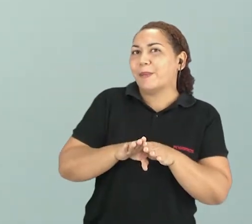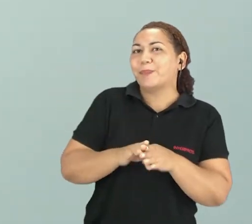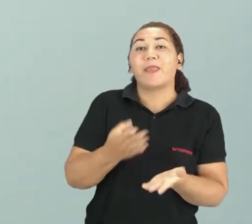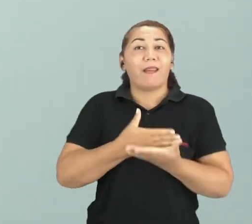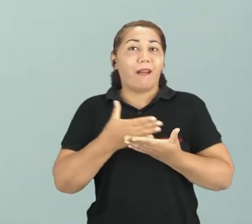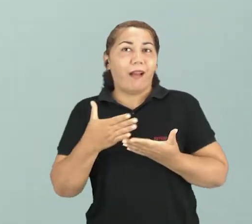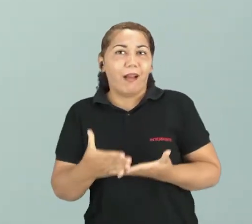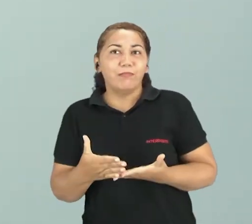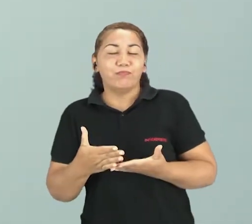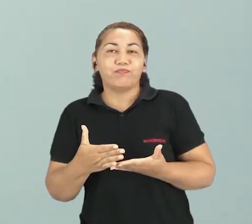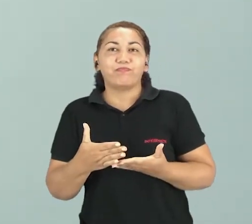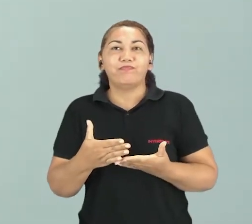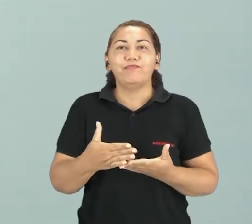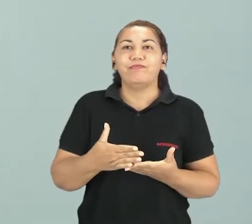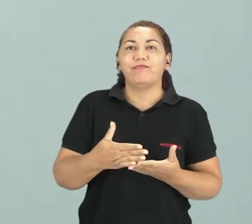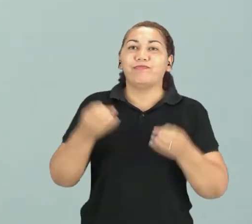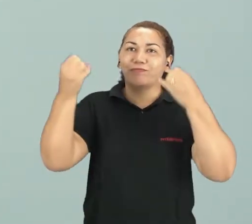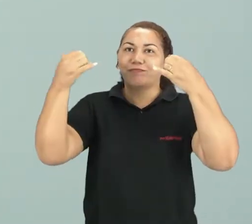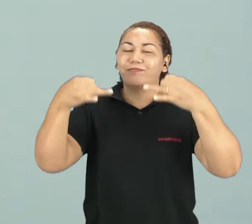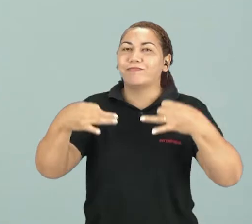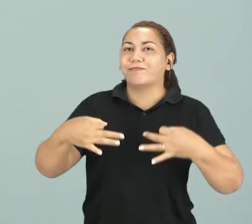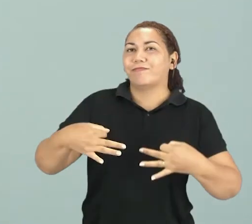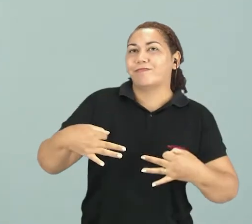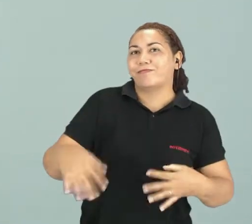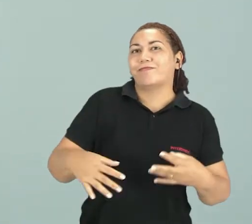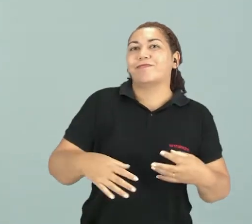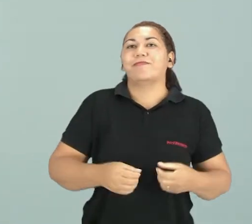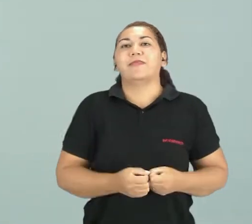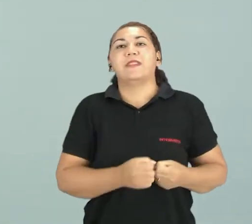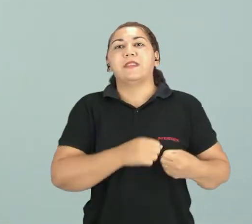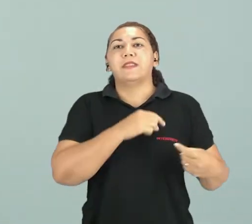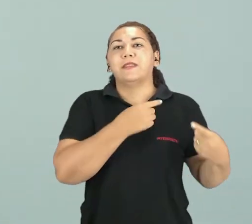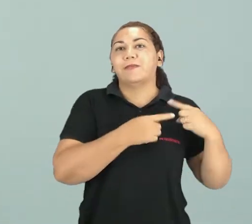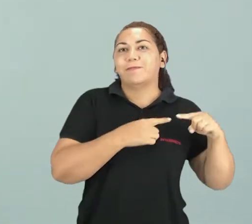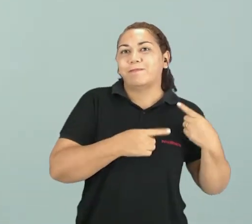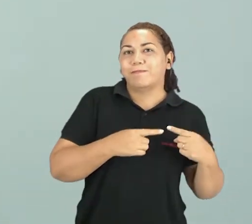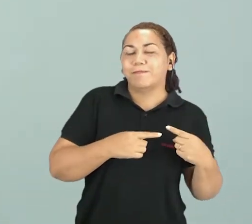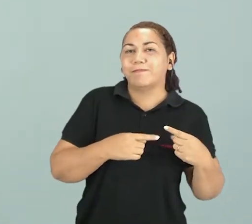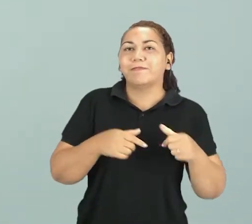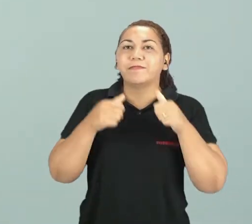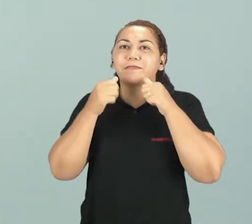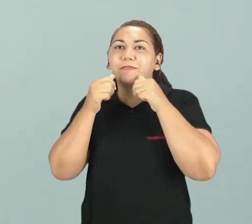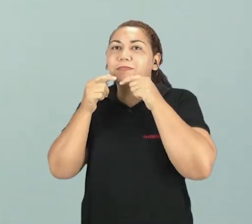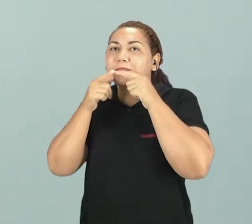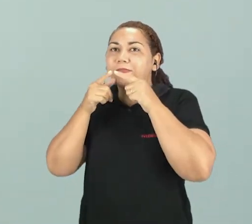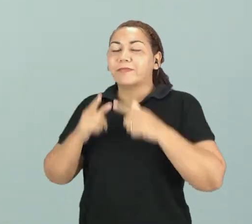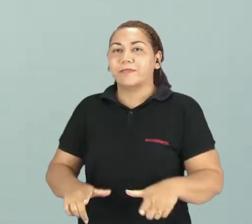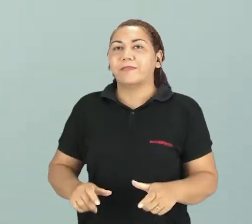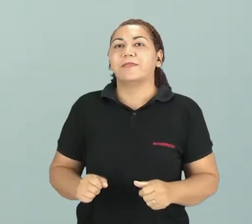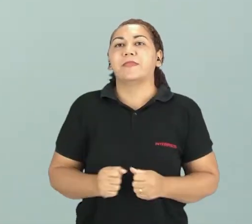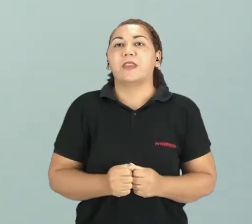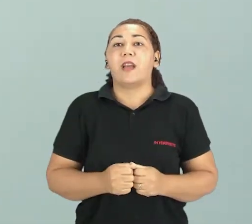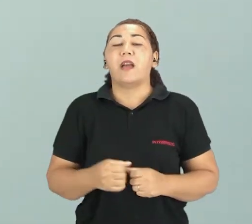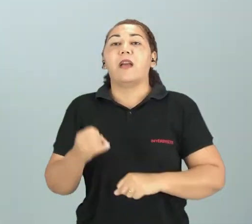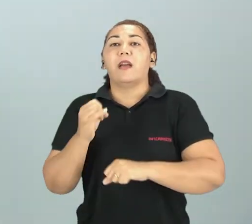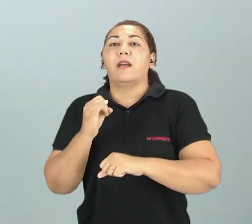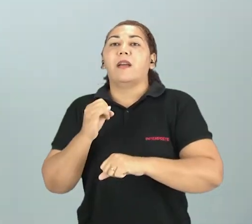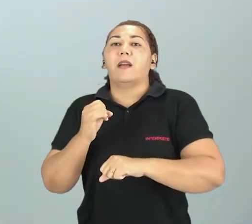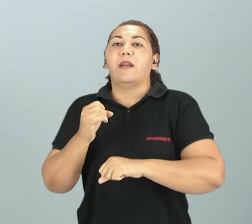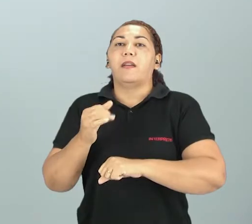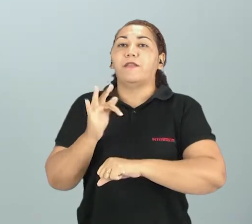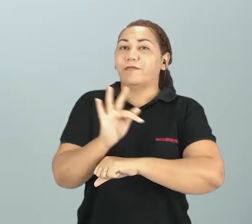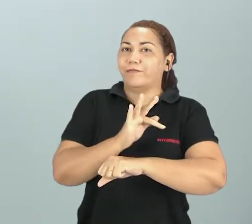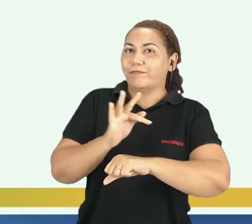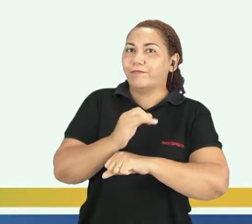falando sobre a linguagem formal e informal, relembrar sobre a importância disso, porque tem uma linguagem formal e informal, tá? Acompanha comigo